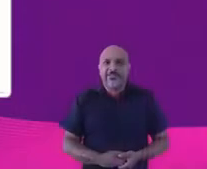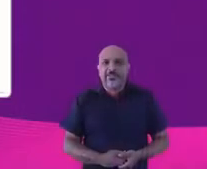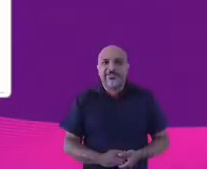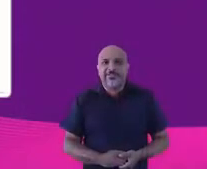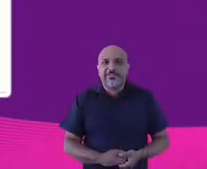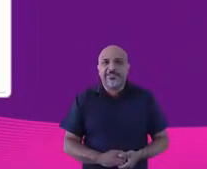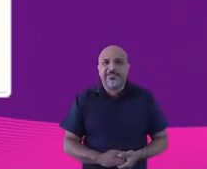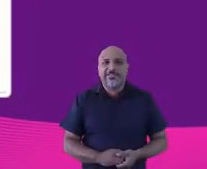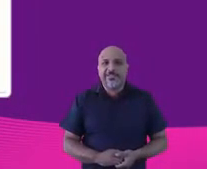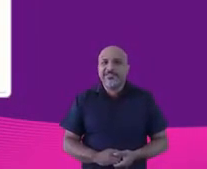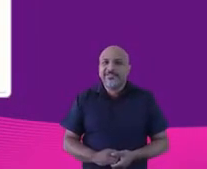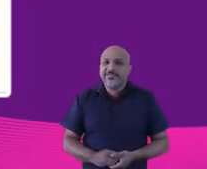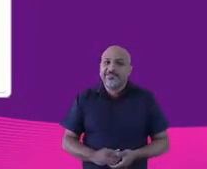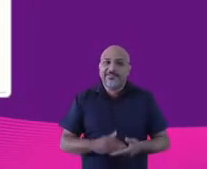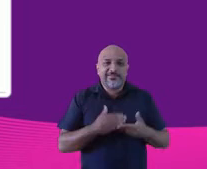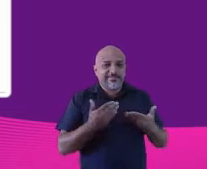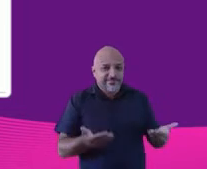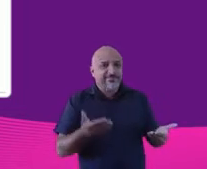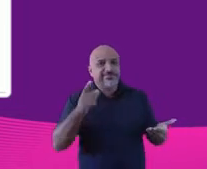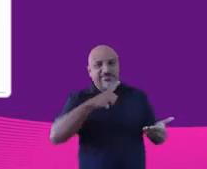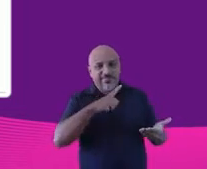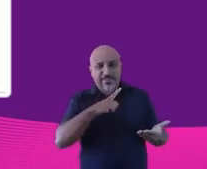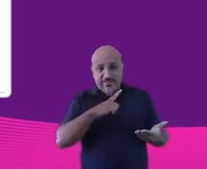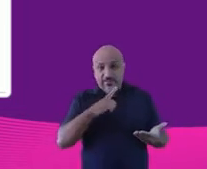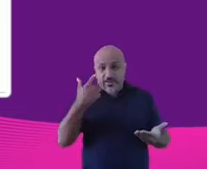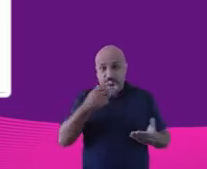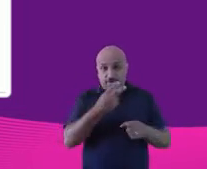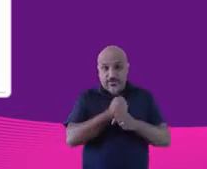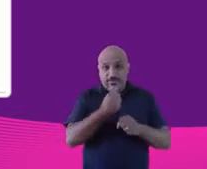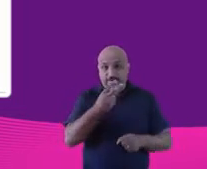hoje, né, em 2021,